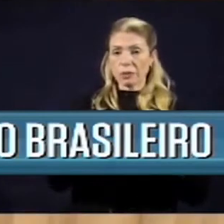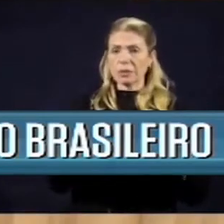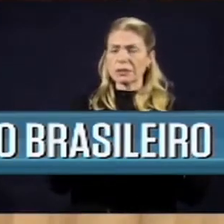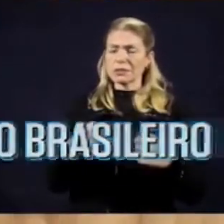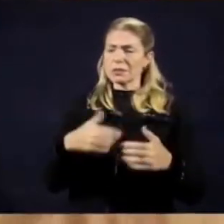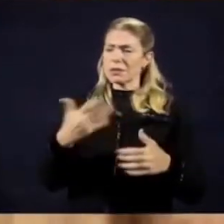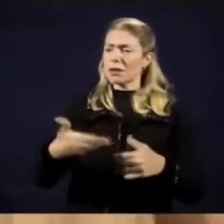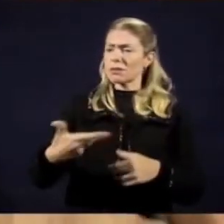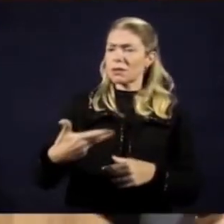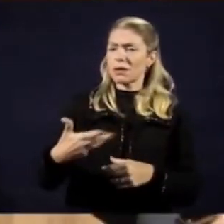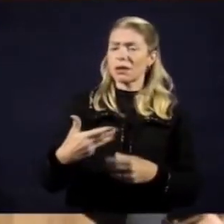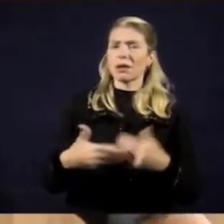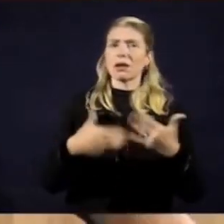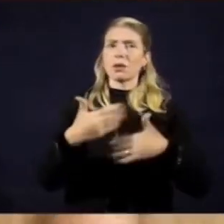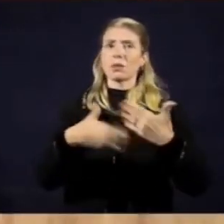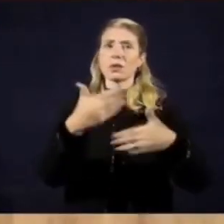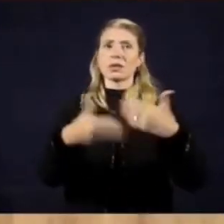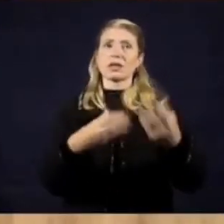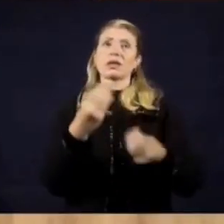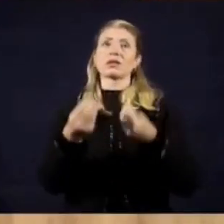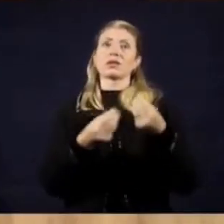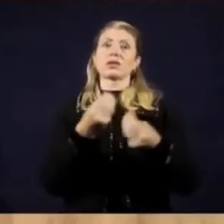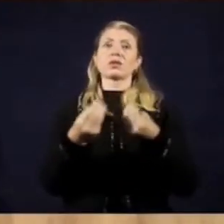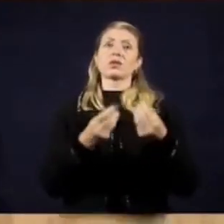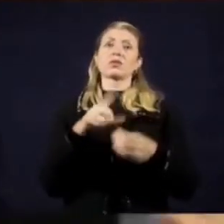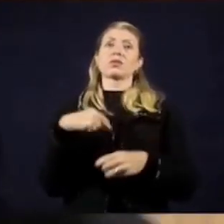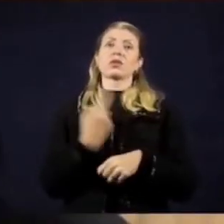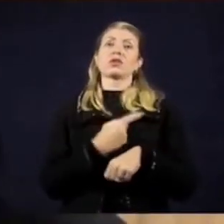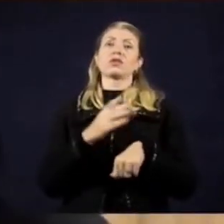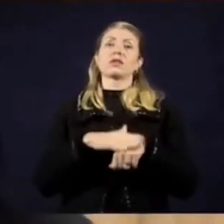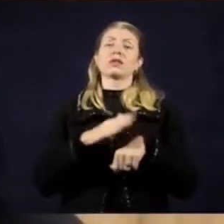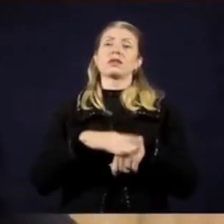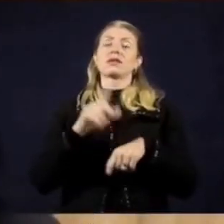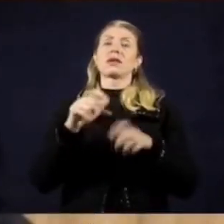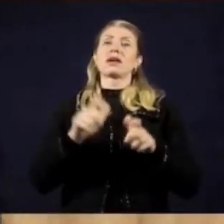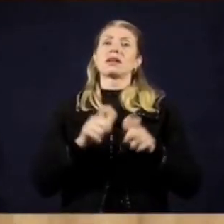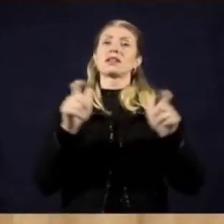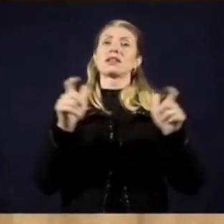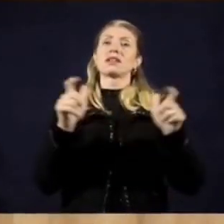e acelerar esse processo, porque esse é uma grande geração de riqueza.